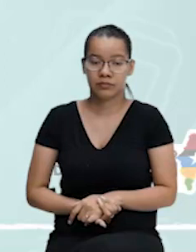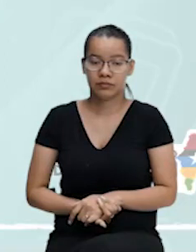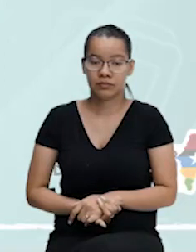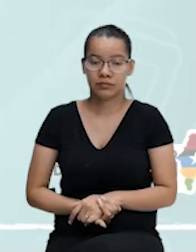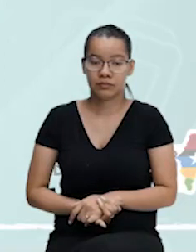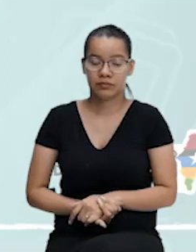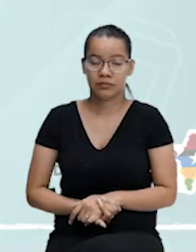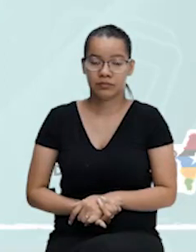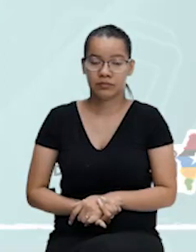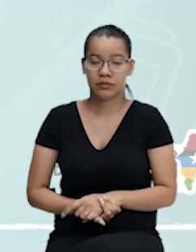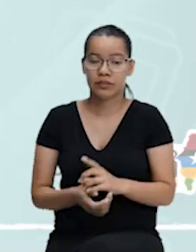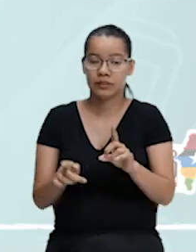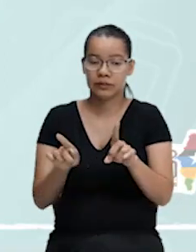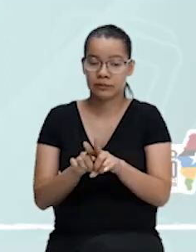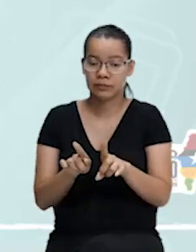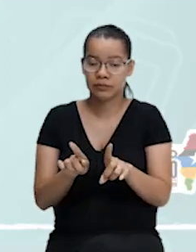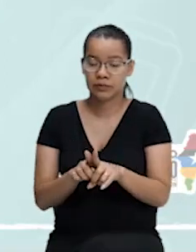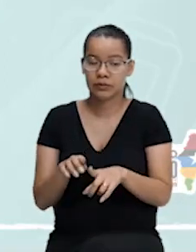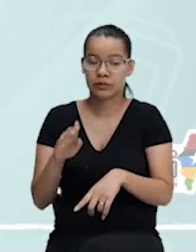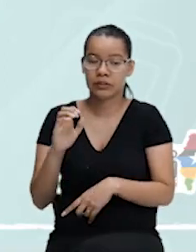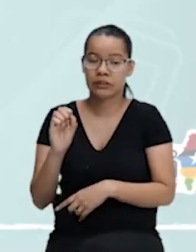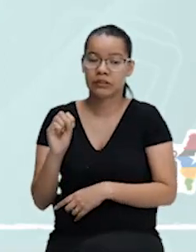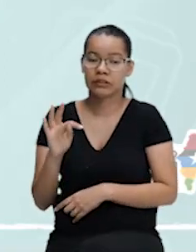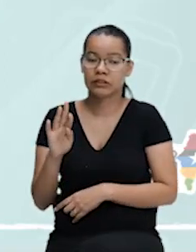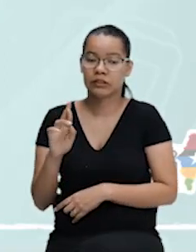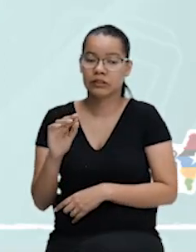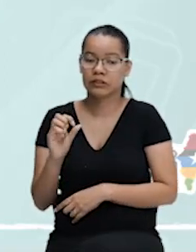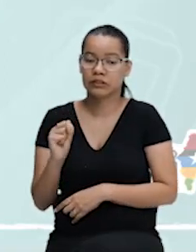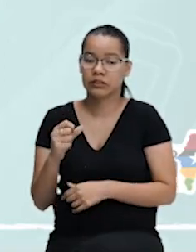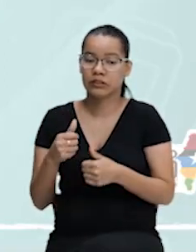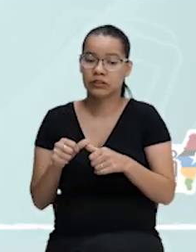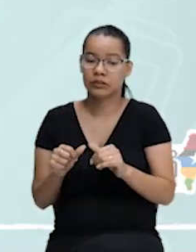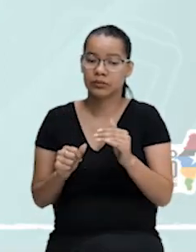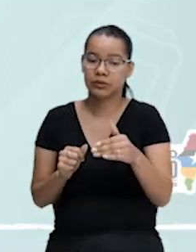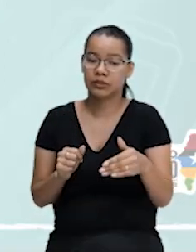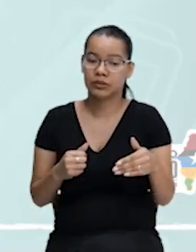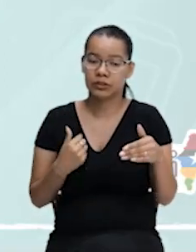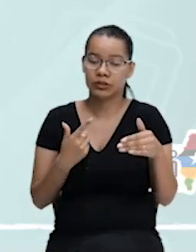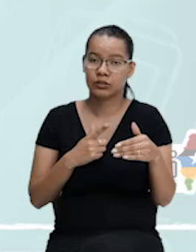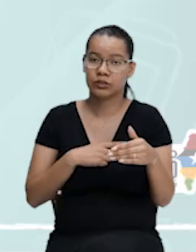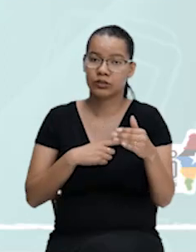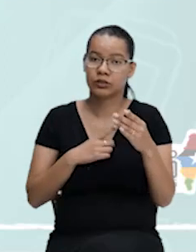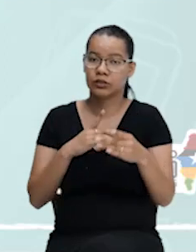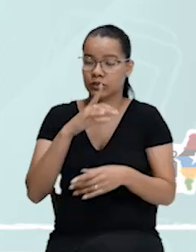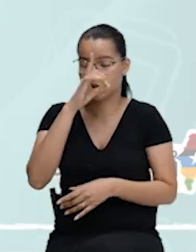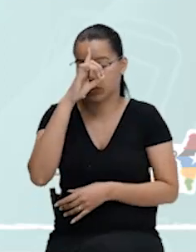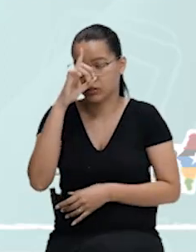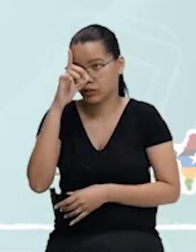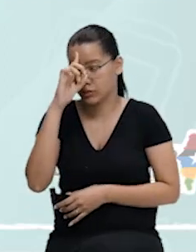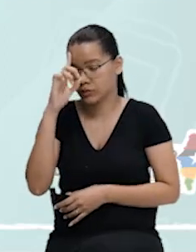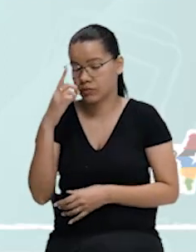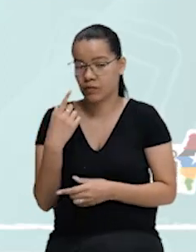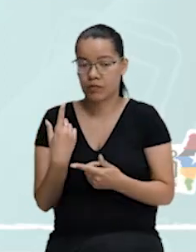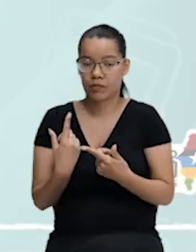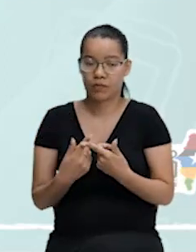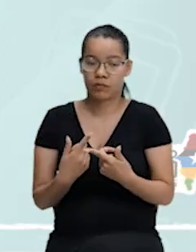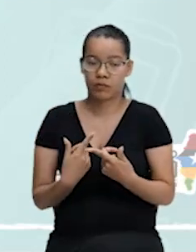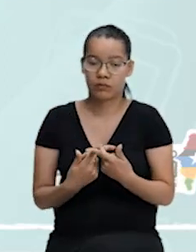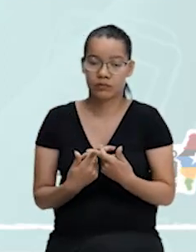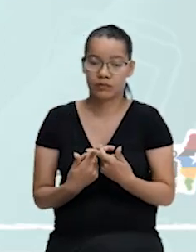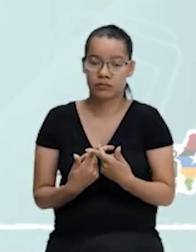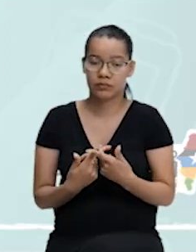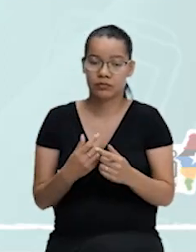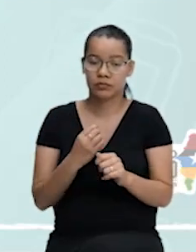Turminha, os ésteres, né, está muito presente no nosso dia a dia. Por quê? Os ésteres